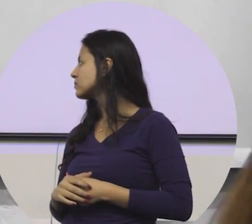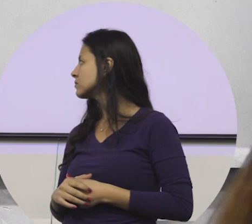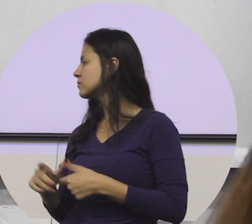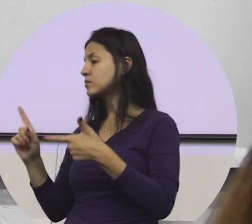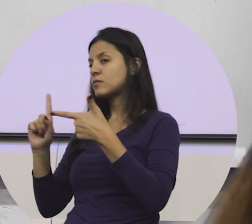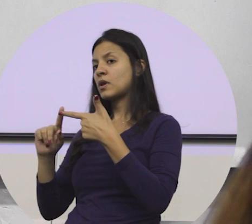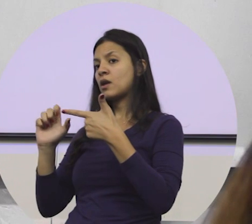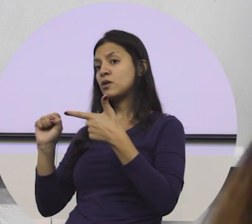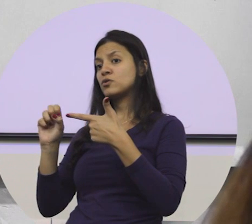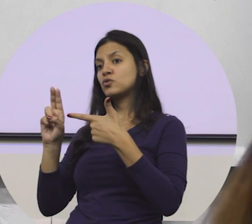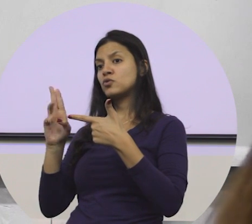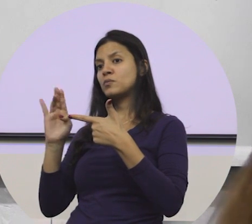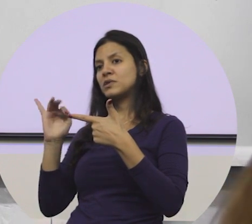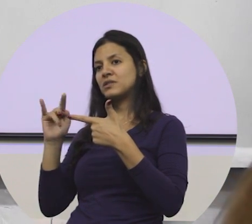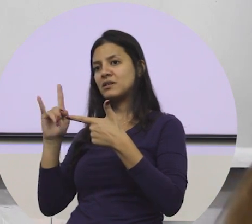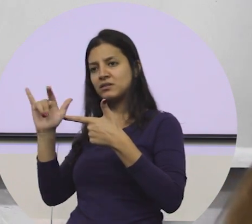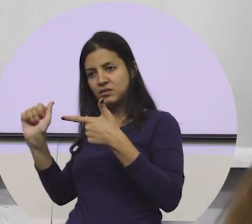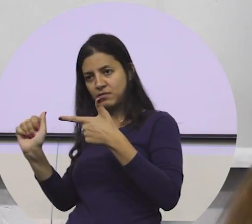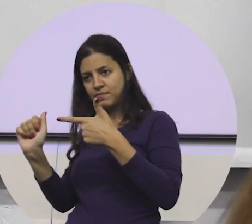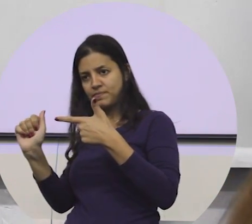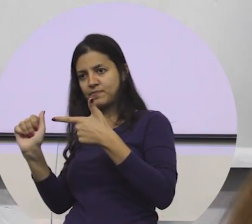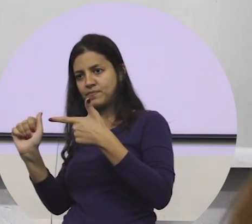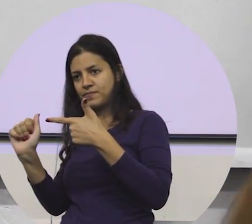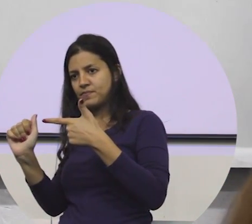e substância.